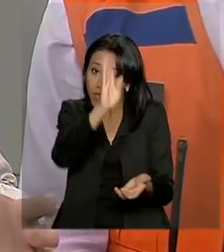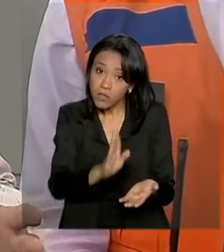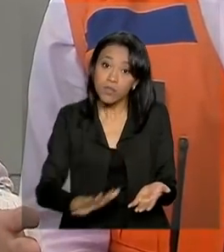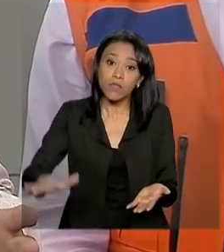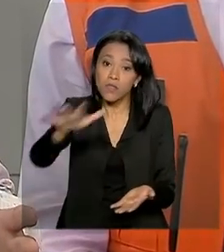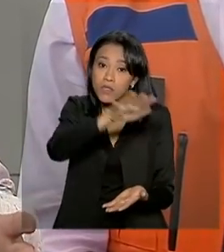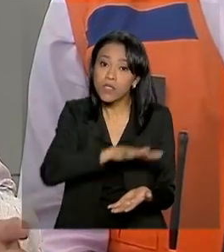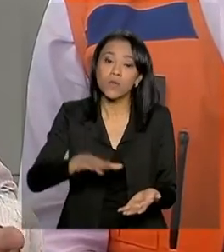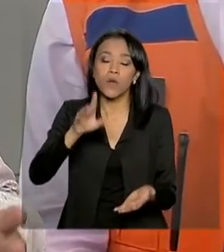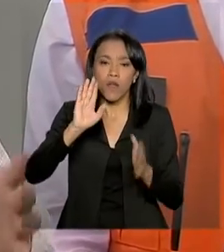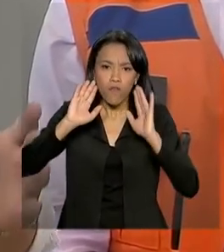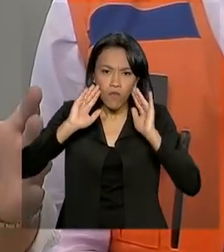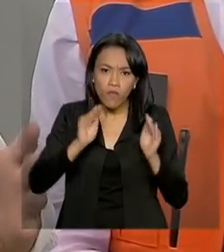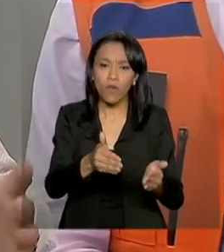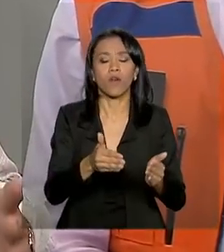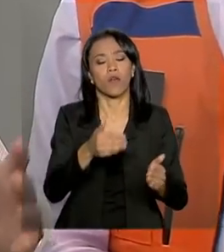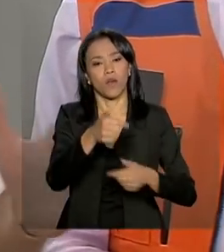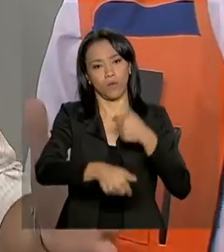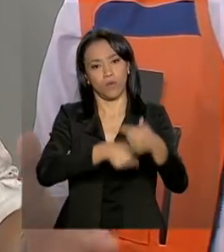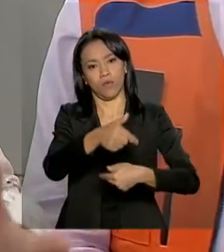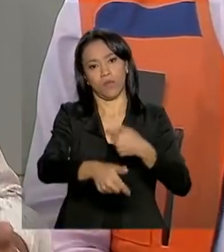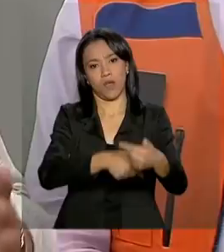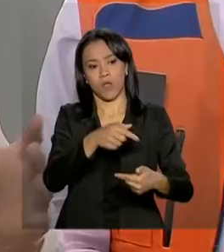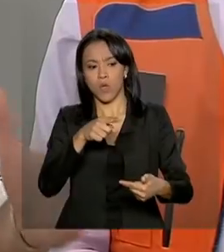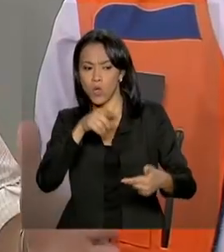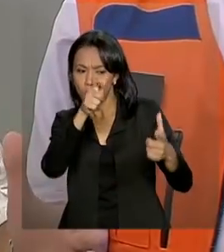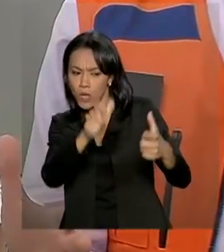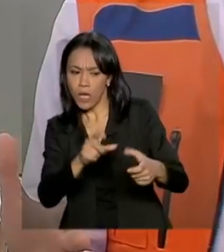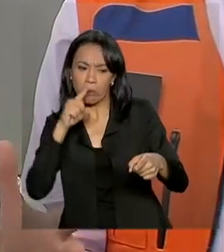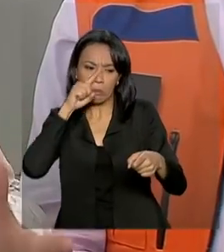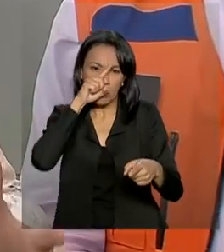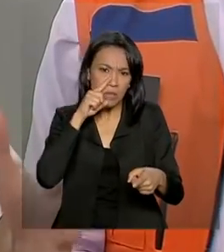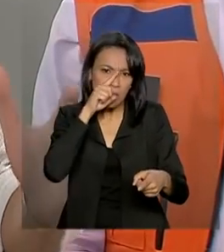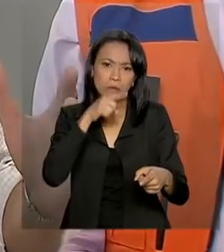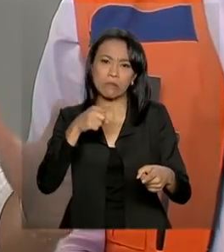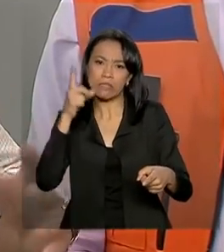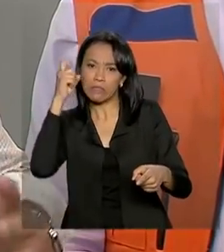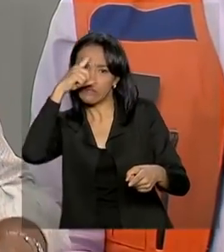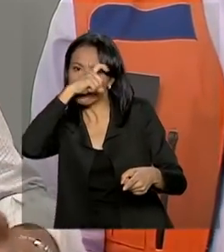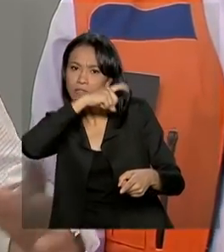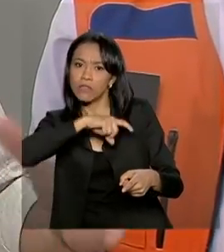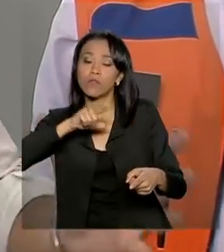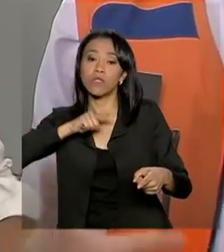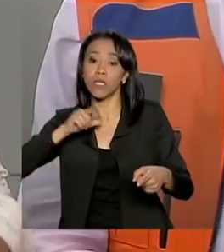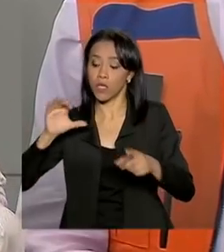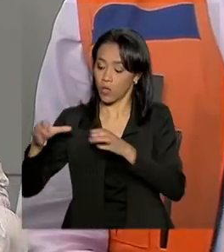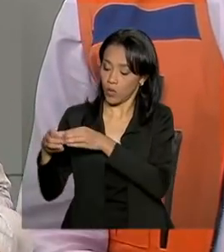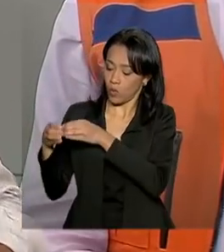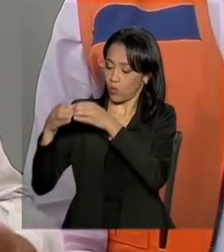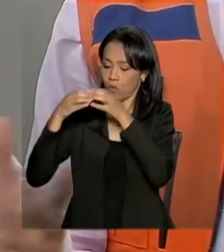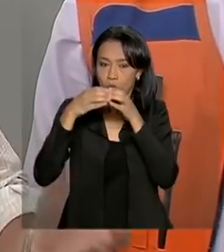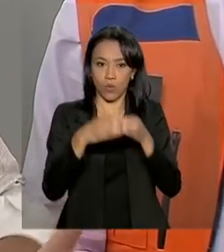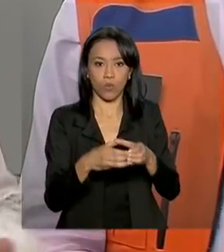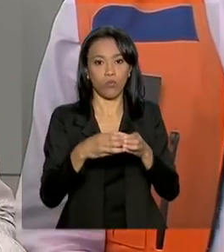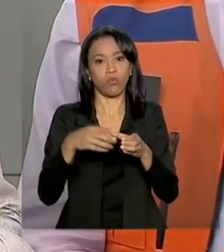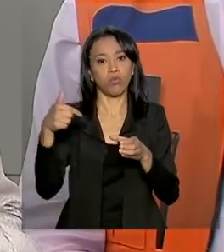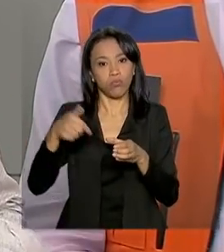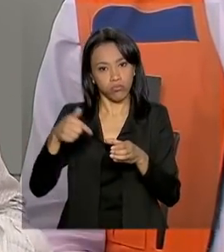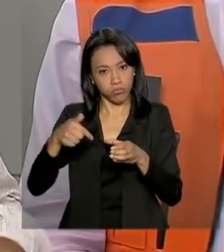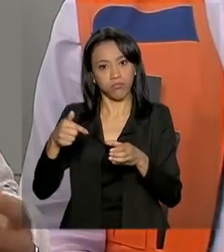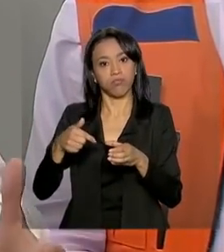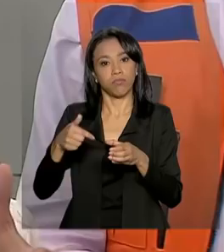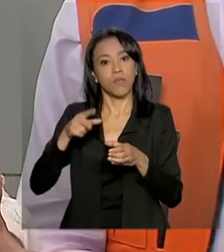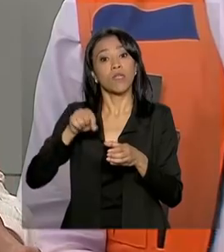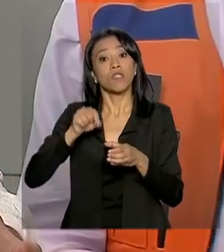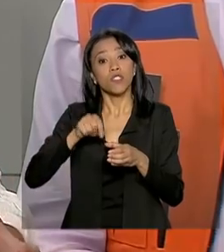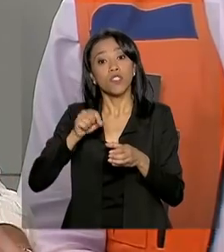foco na atuação. Situações de maior risco, maior complexidade, ter a equipe, todas as equipes, nacionalmente falando,